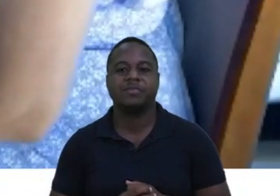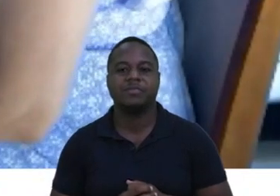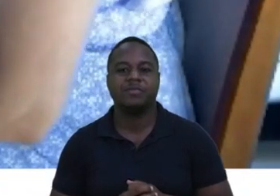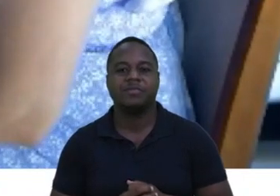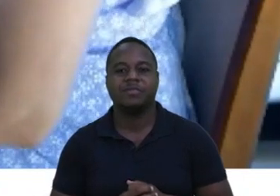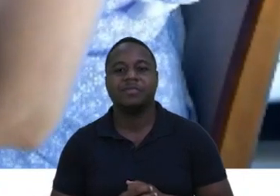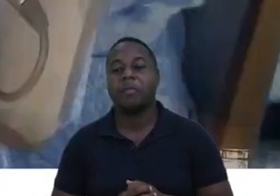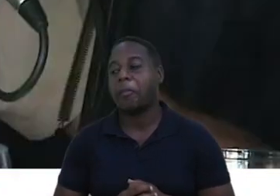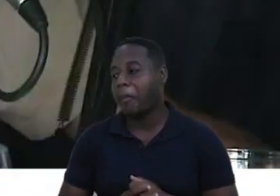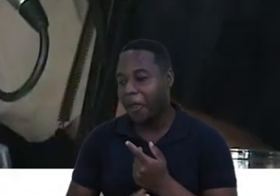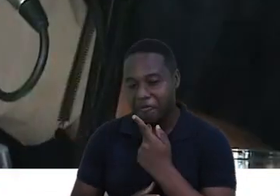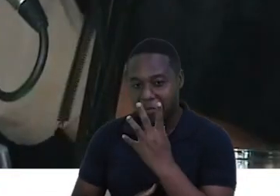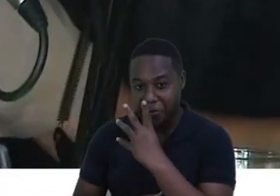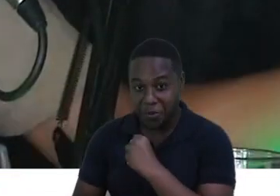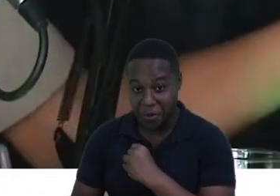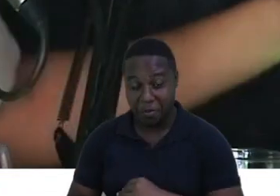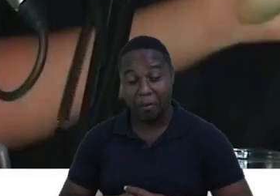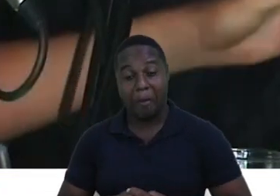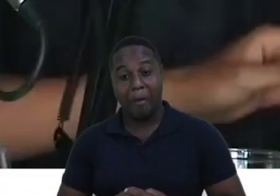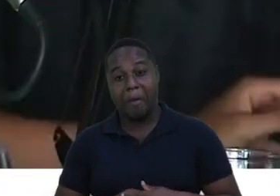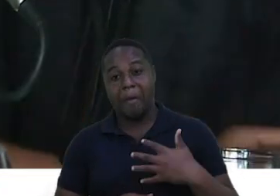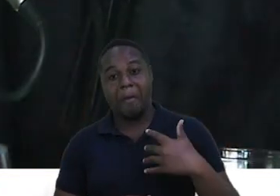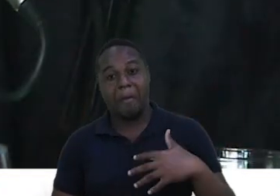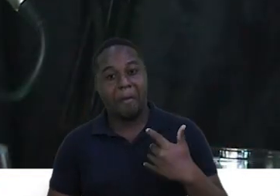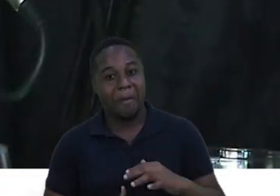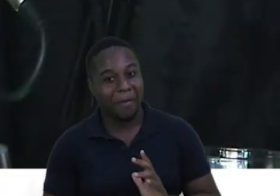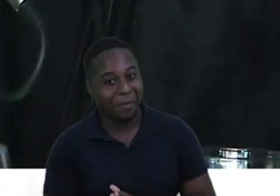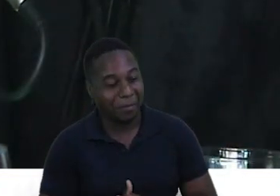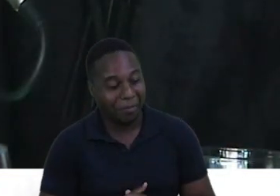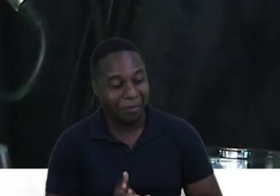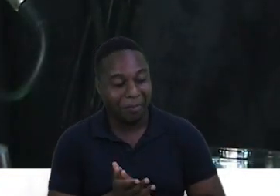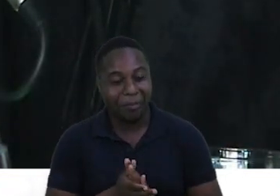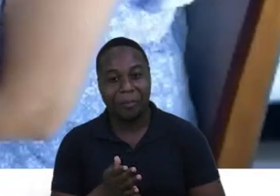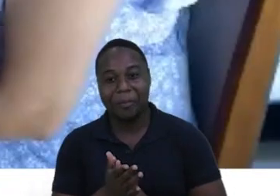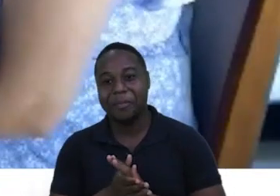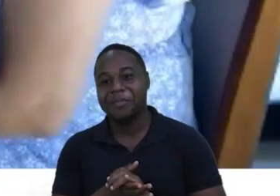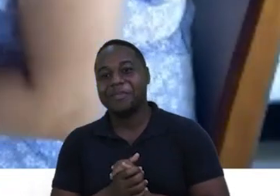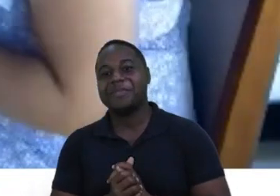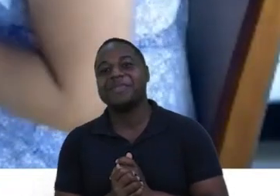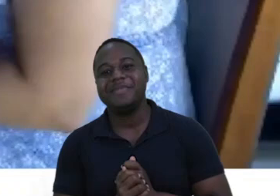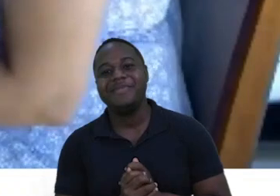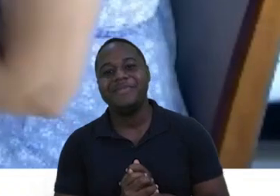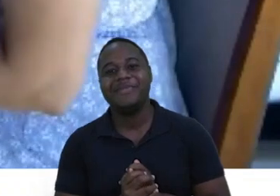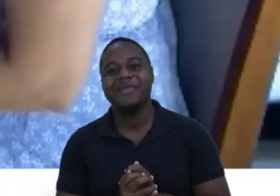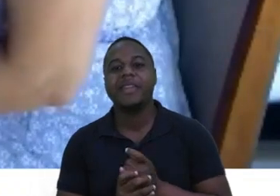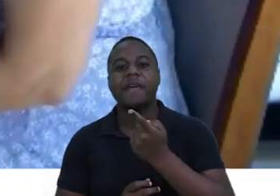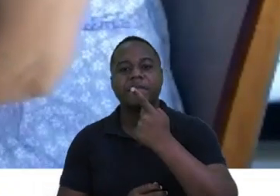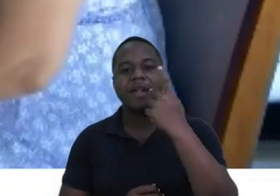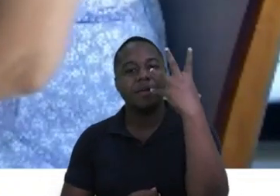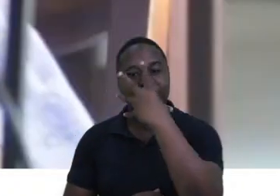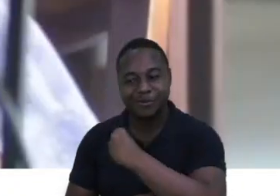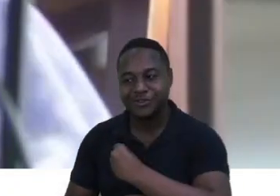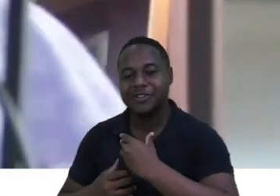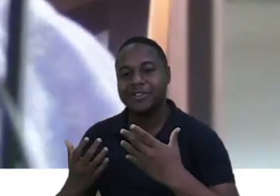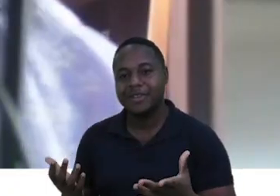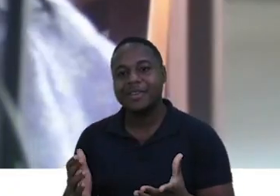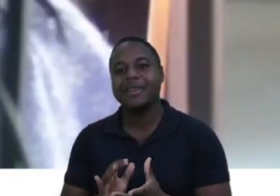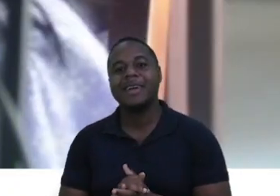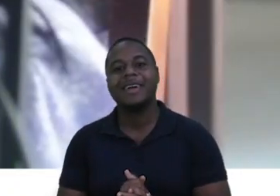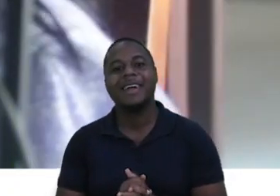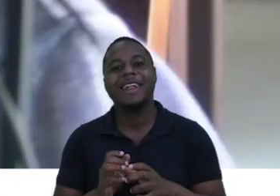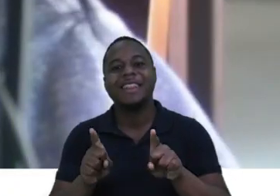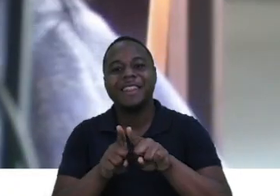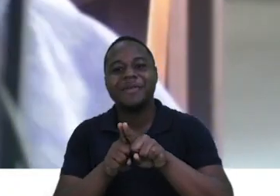Legal. Fala bonito, né? Fala bem demais. Eu achei. E além de falar bonito demais, né? Eu fiz aqui